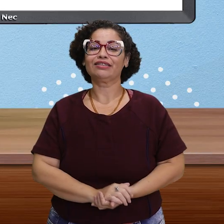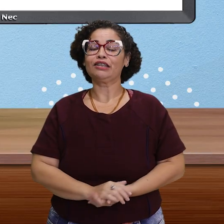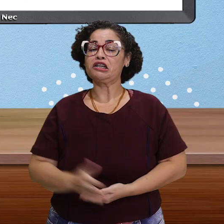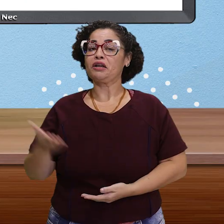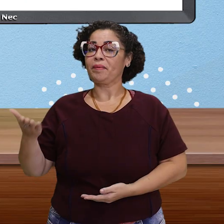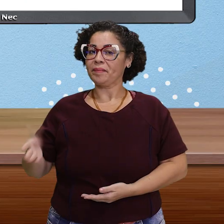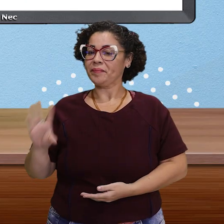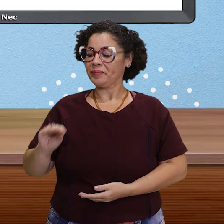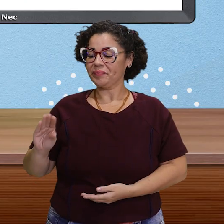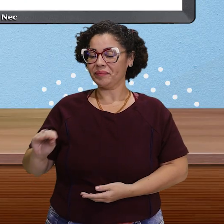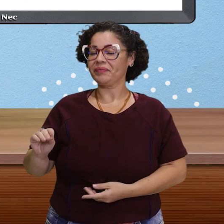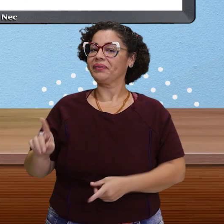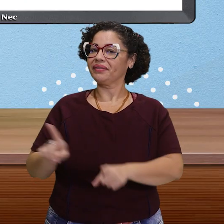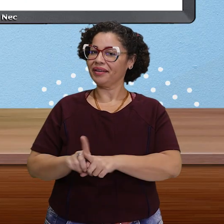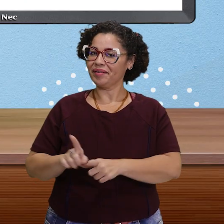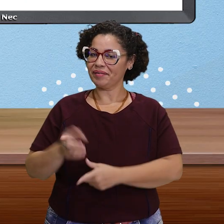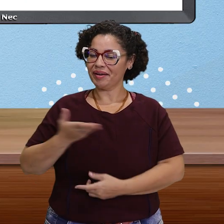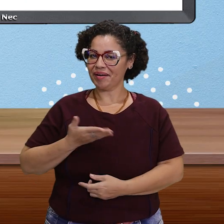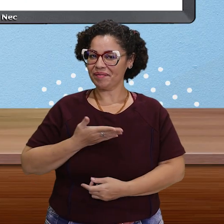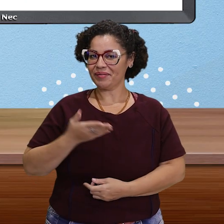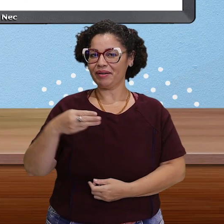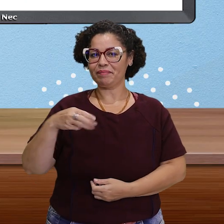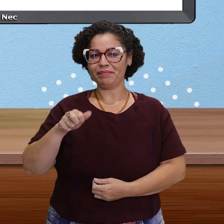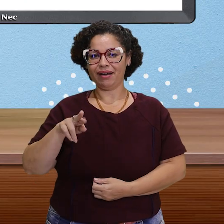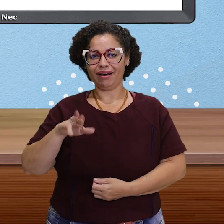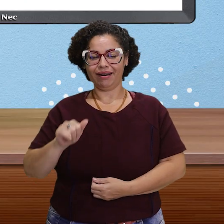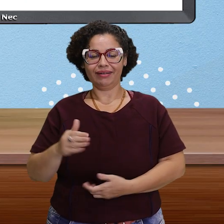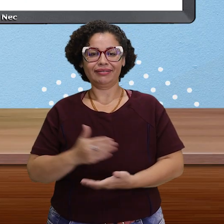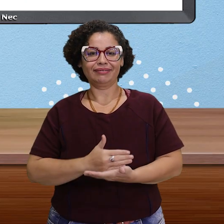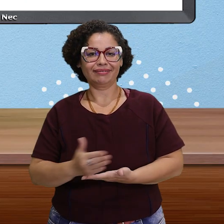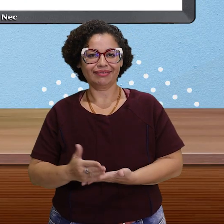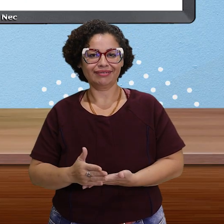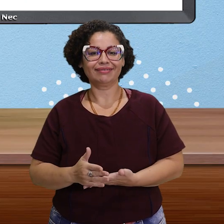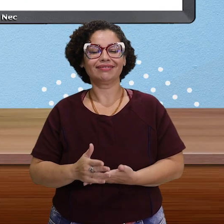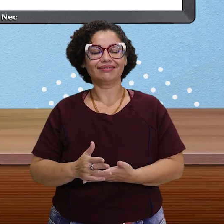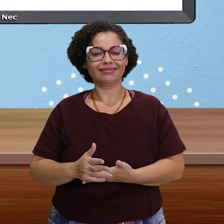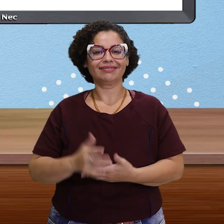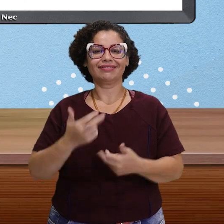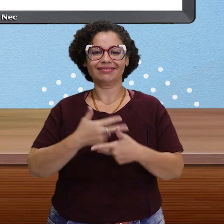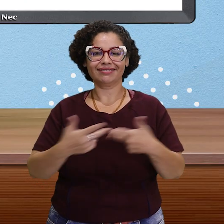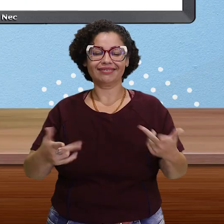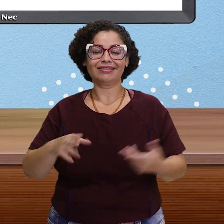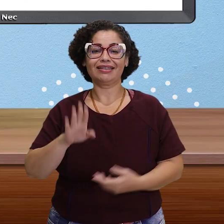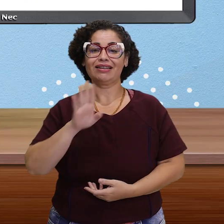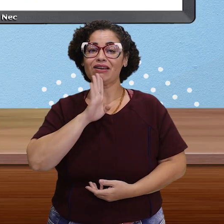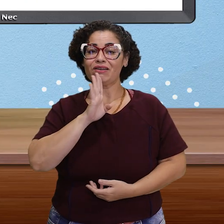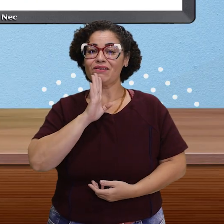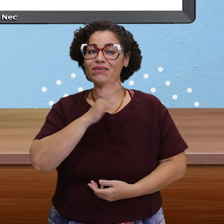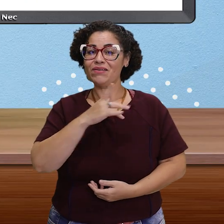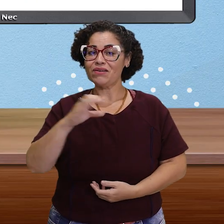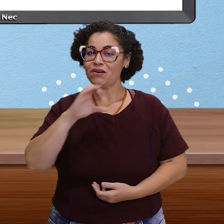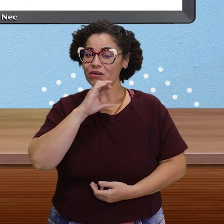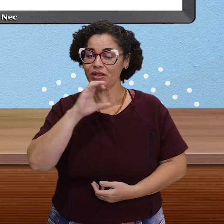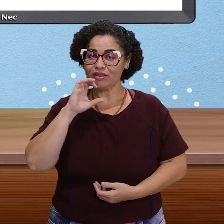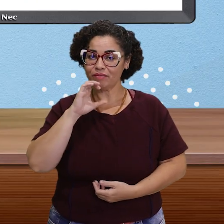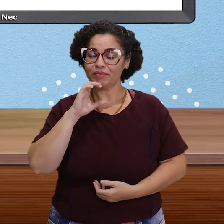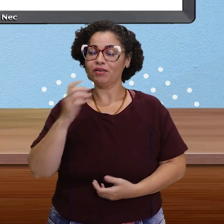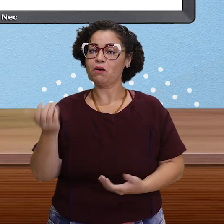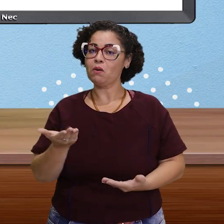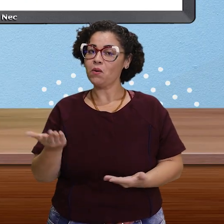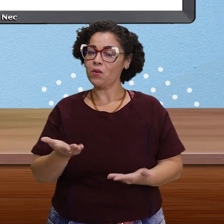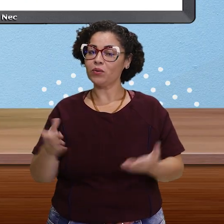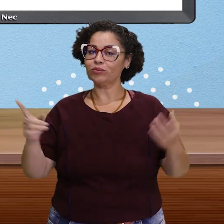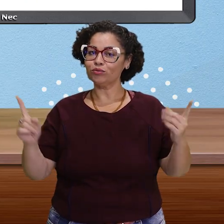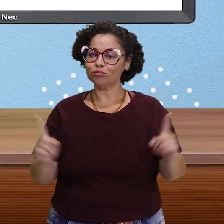pessoal? Olha, eu tô aqui também, a sua amiga Mari, pronta para mais uma aventura de conhecimento. E hoje vamos